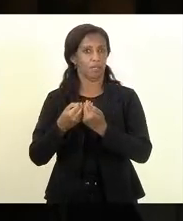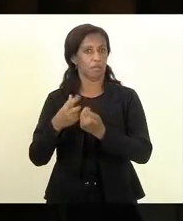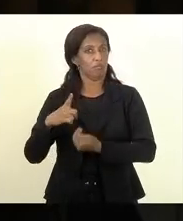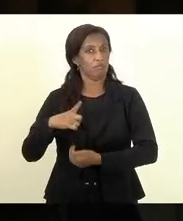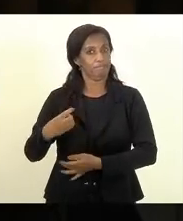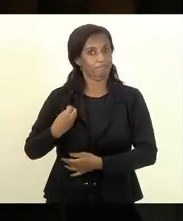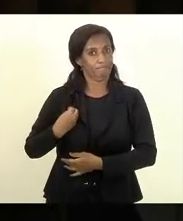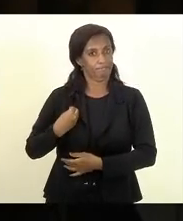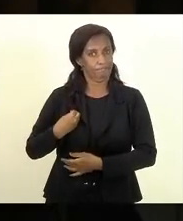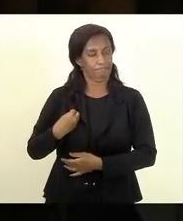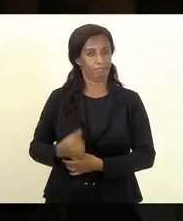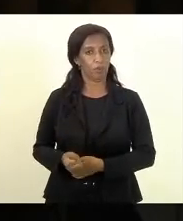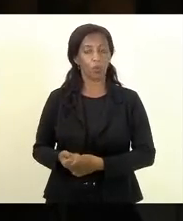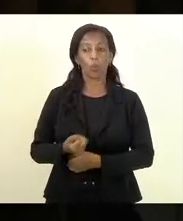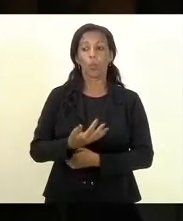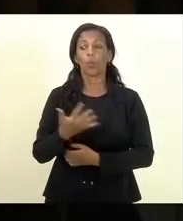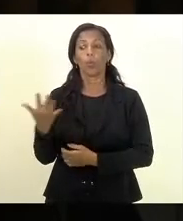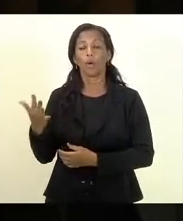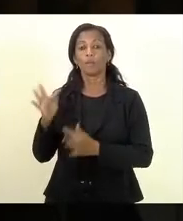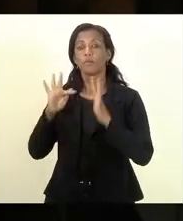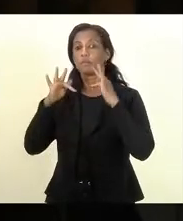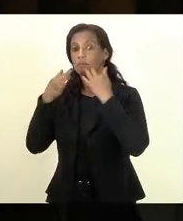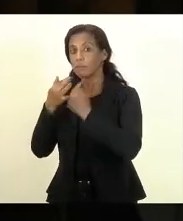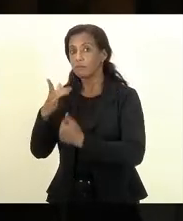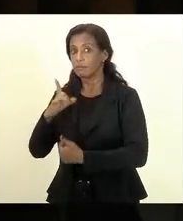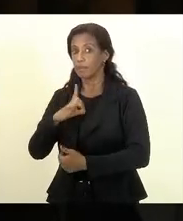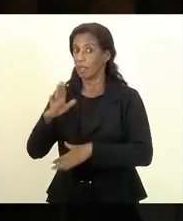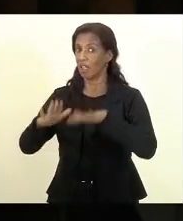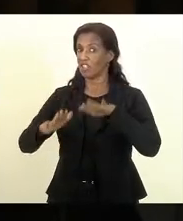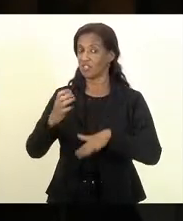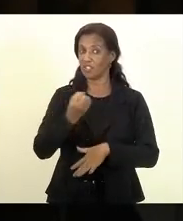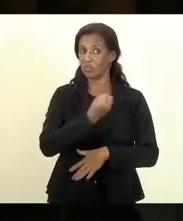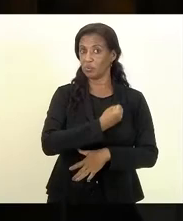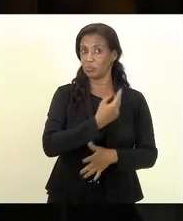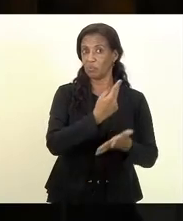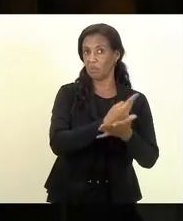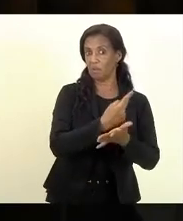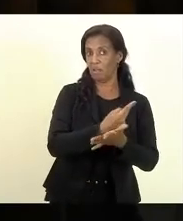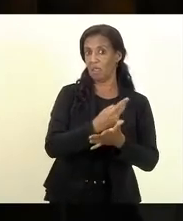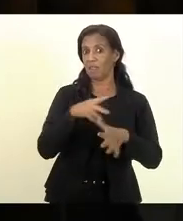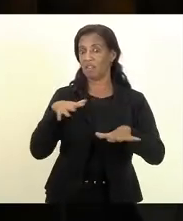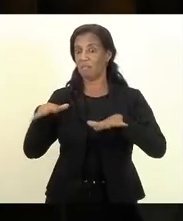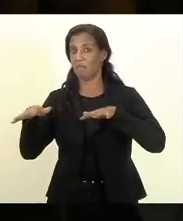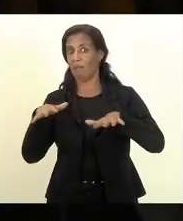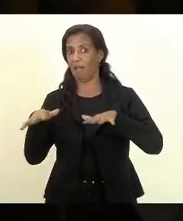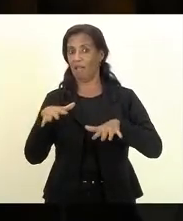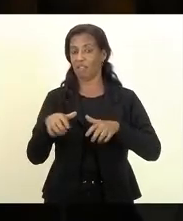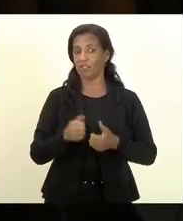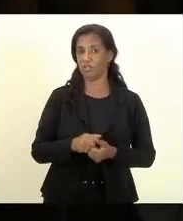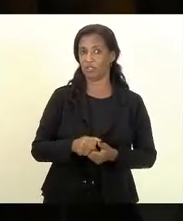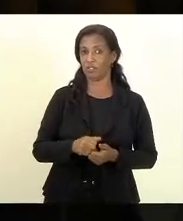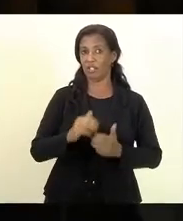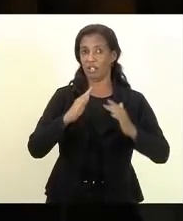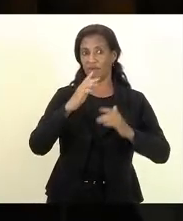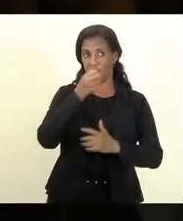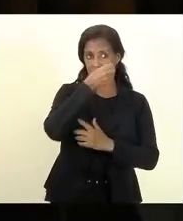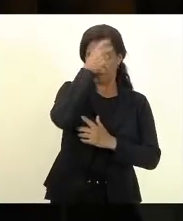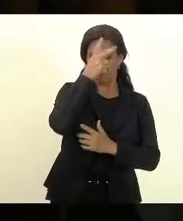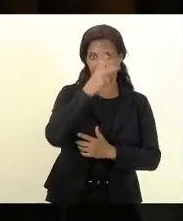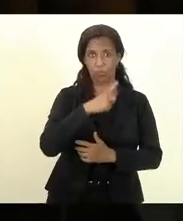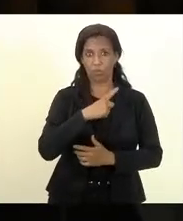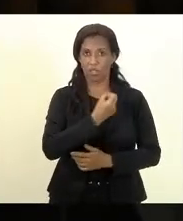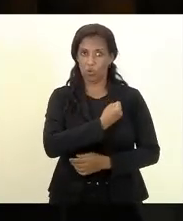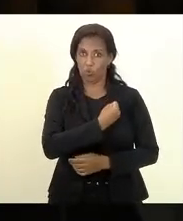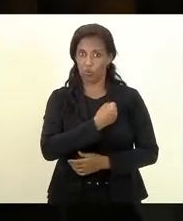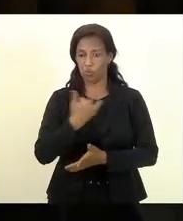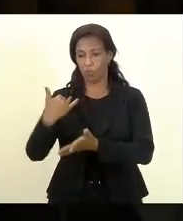é? O quantitativo, porque os números nem sempre são precisos, aí tem várias partes envolvidas, a Prefeitura tem um número, aí a